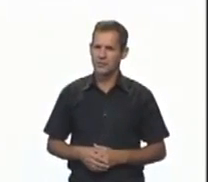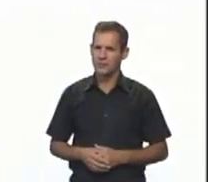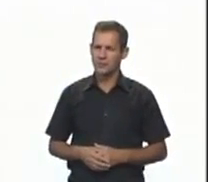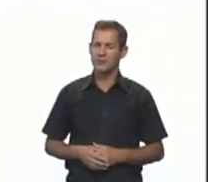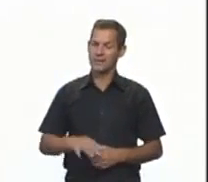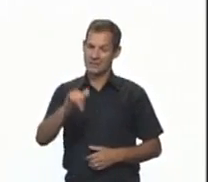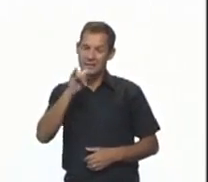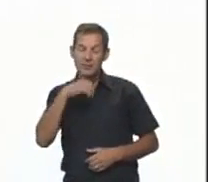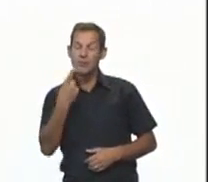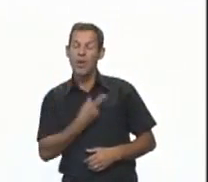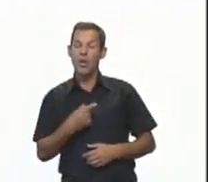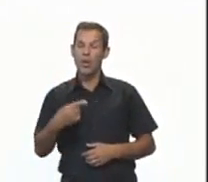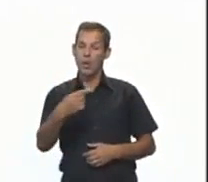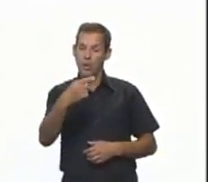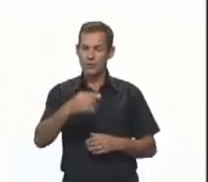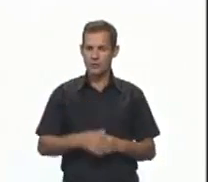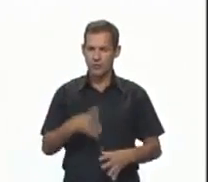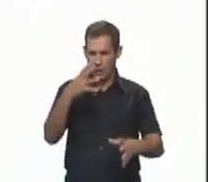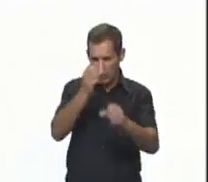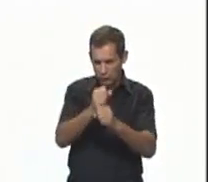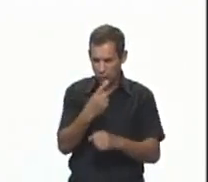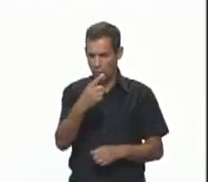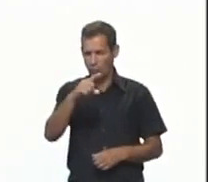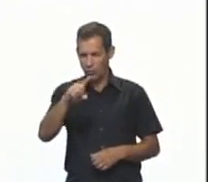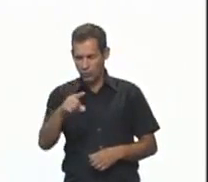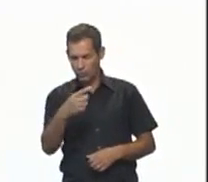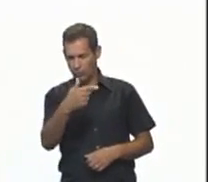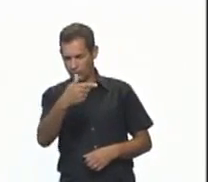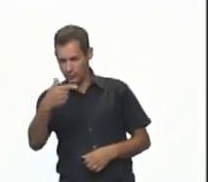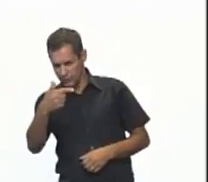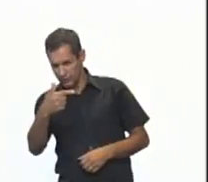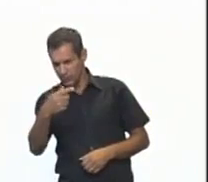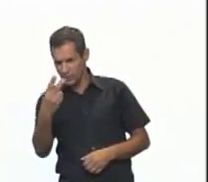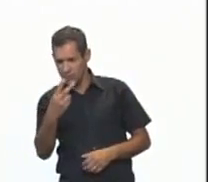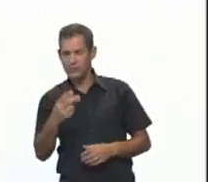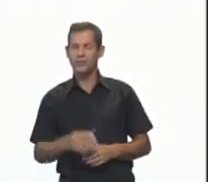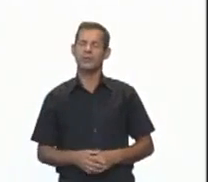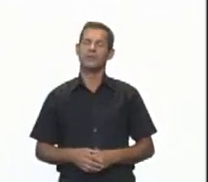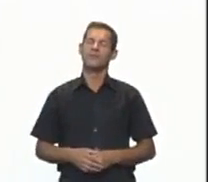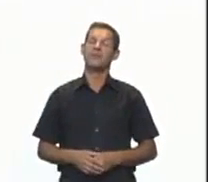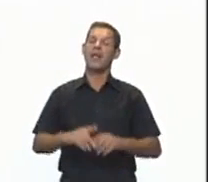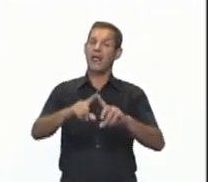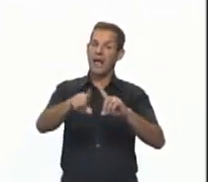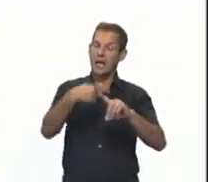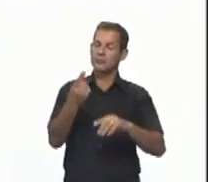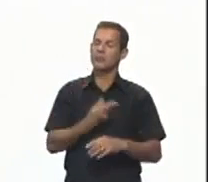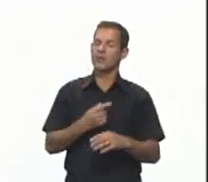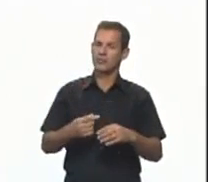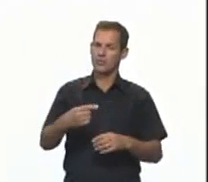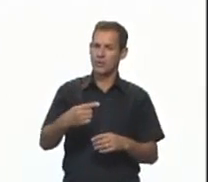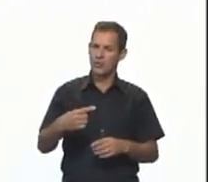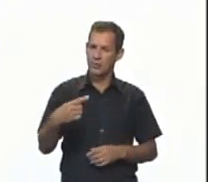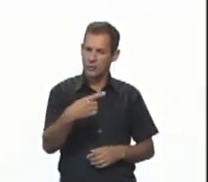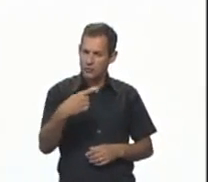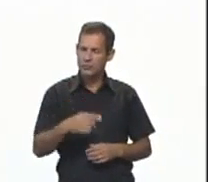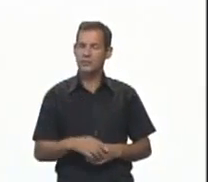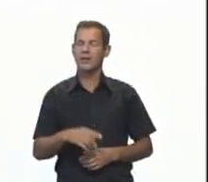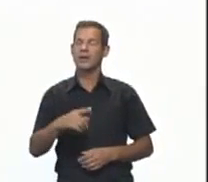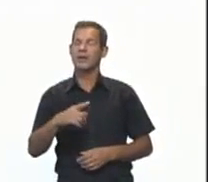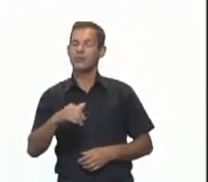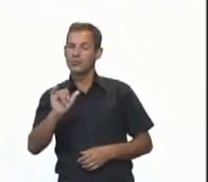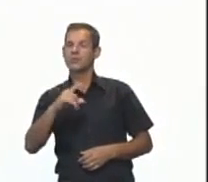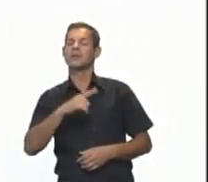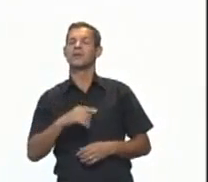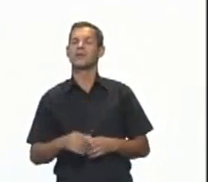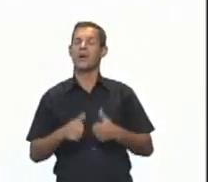aqui nesse caso, a gente diminuiu, somou 1,12 de ambos os lados da igualdade e depois a gente subtraiu o y. A gente vai